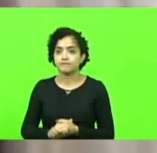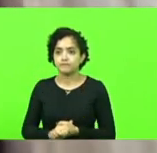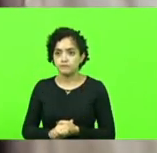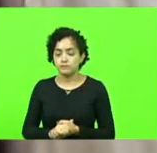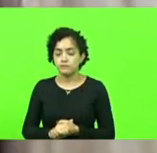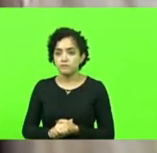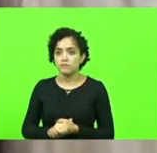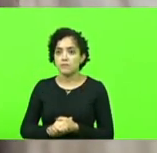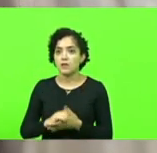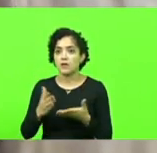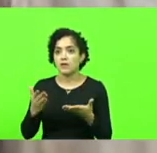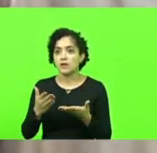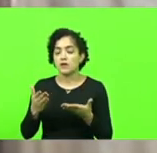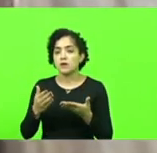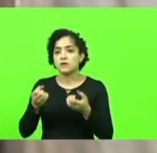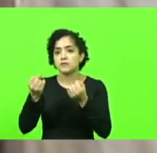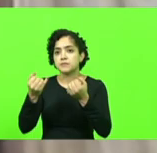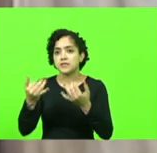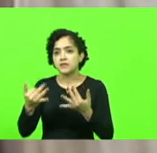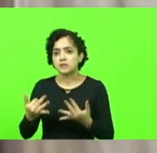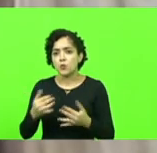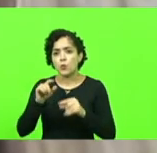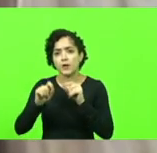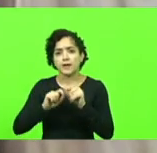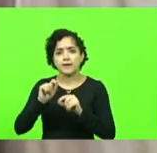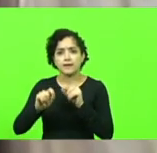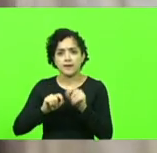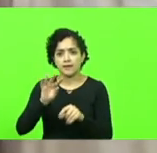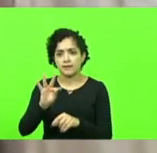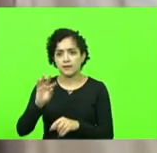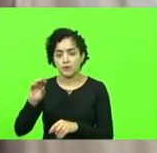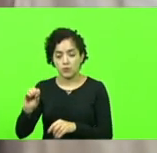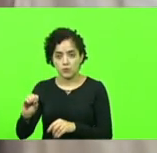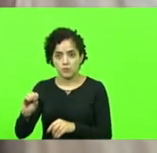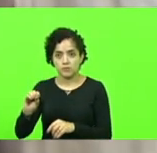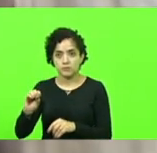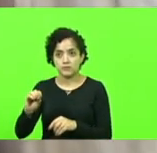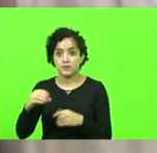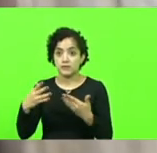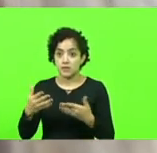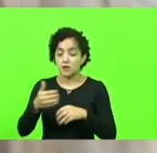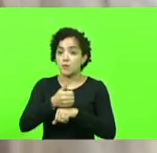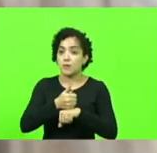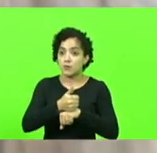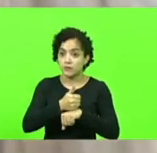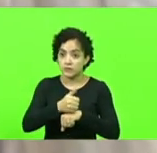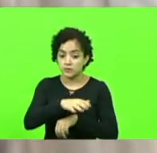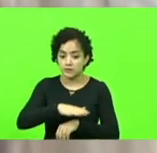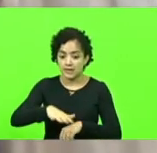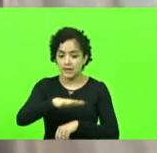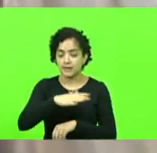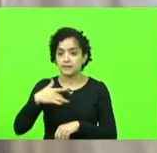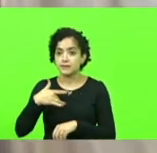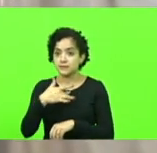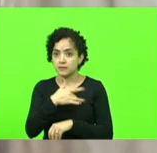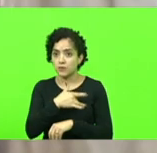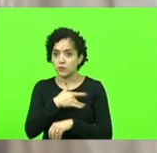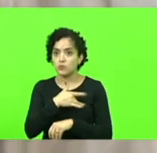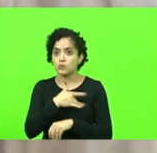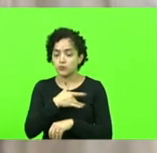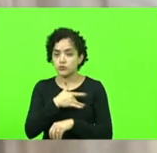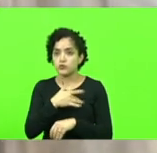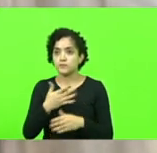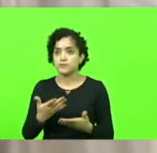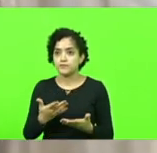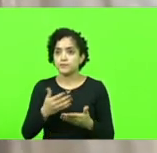algumas coisas aqui, o que é terapia ocupacional, né? Então, é uma profissão da área da saúde, educação